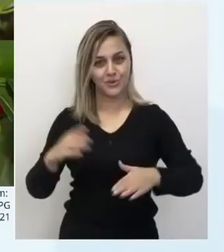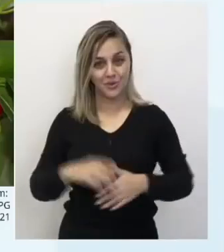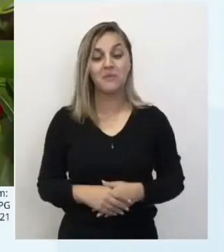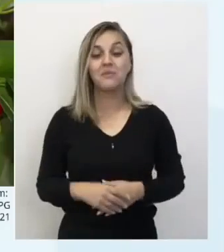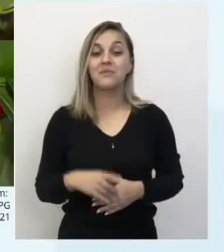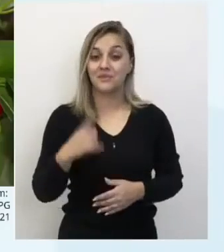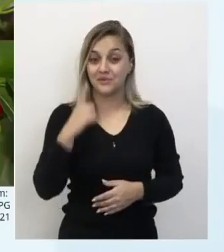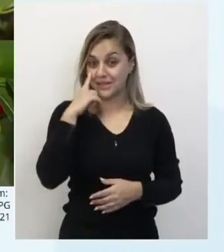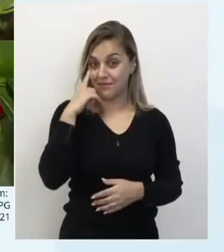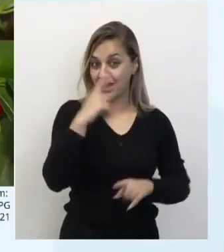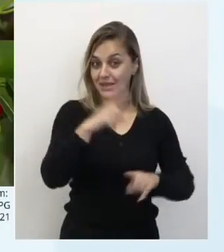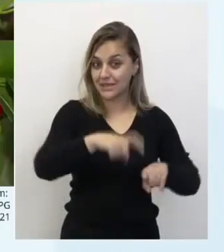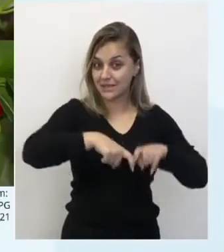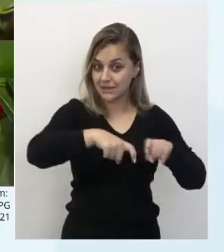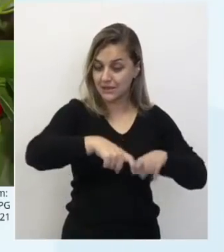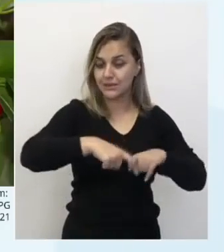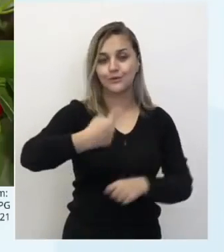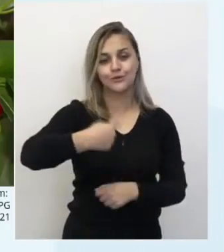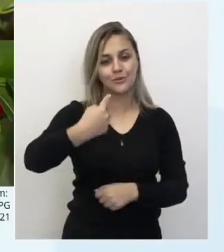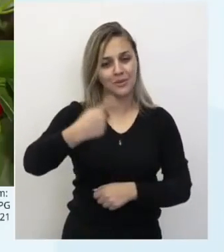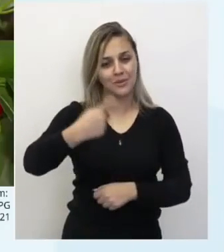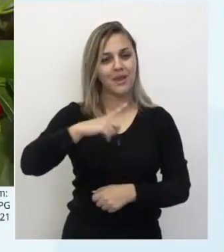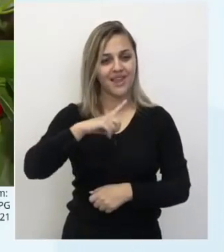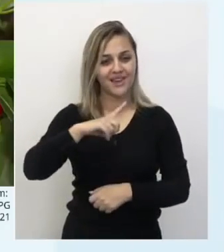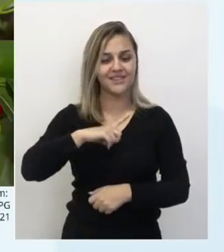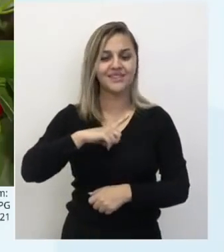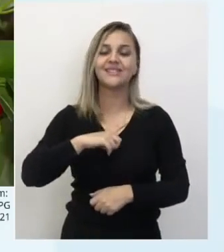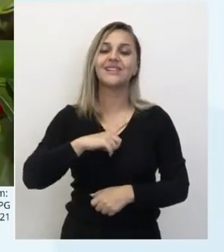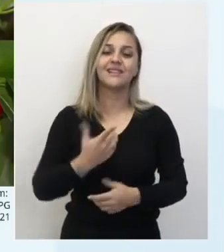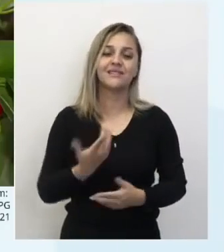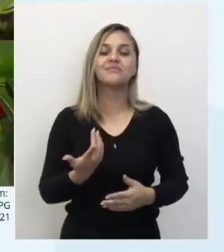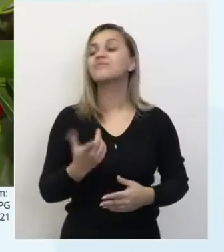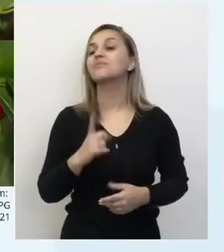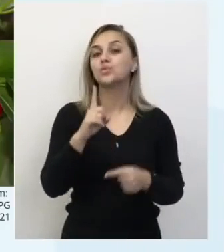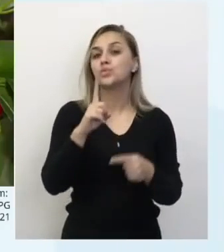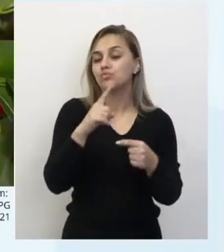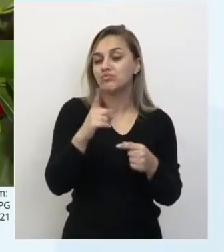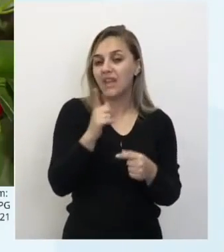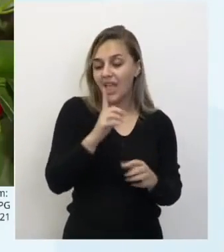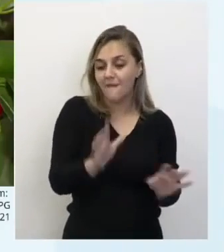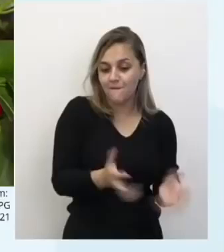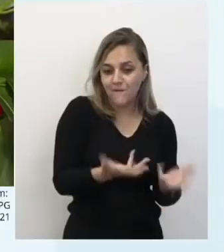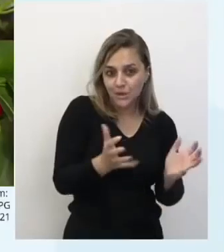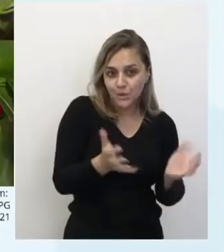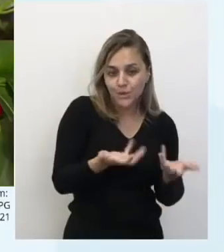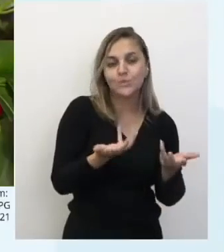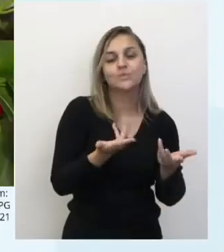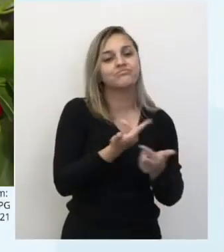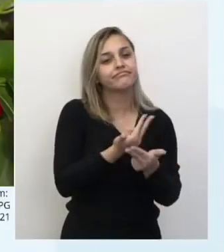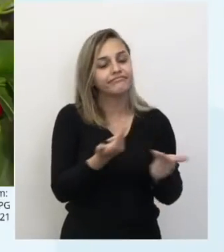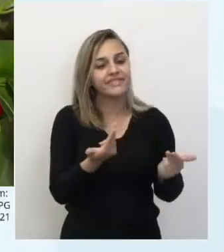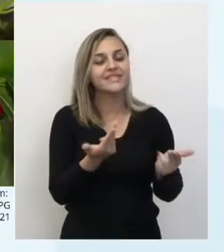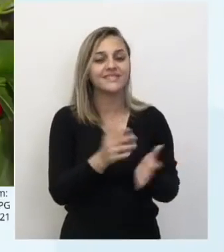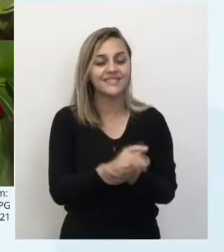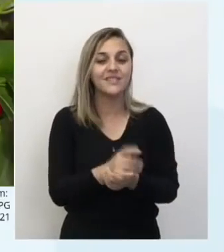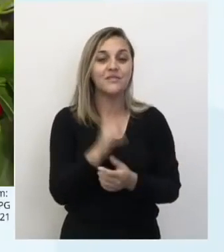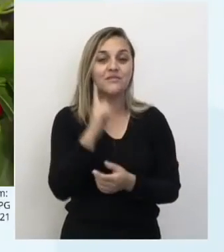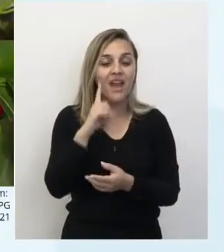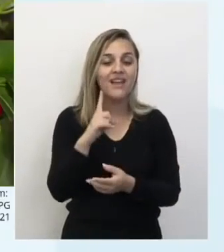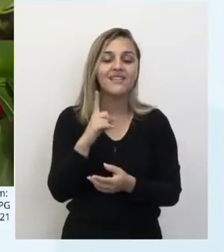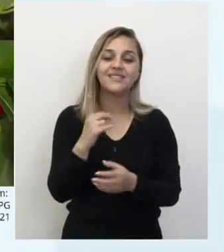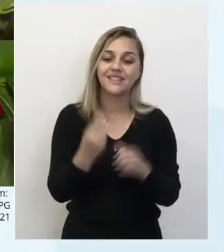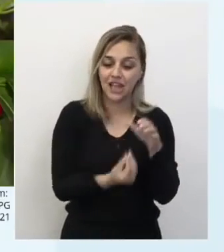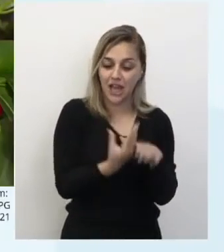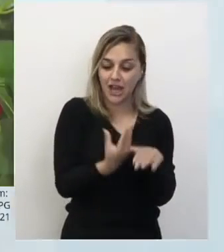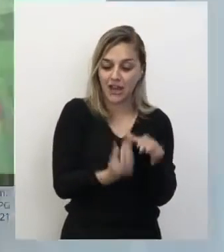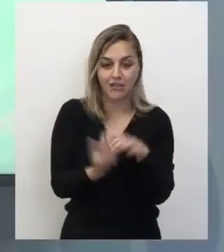primeiros sítios, aí você já tem aqueles canteirinhos, aí já dá para misturar com algumas verduras e tal, e vai formando esses pratos que são comuns